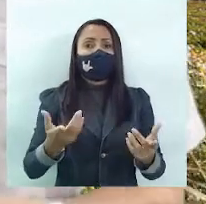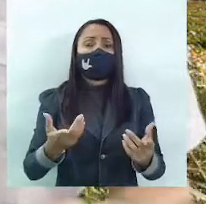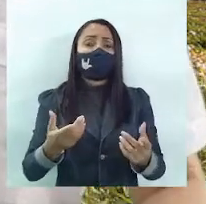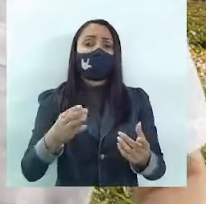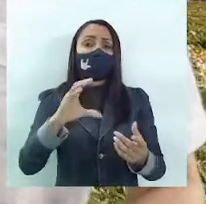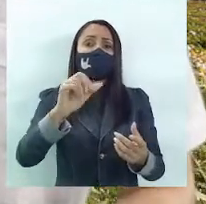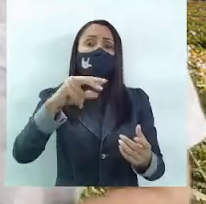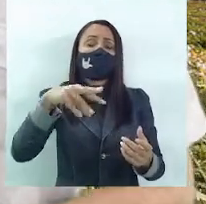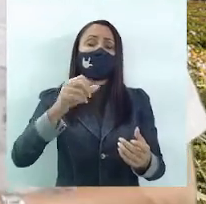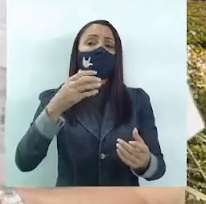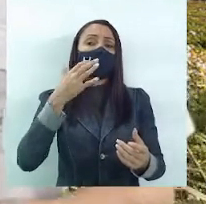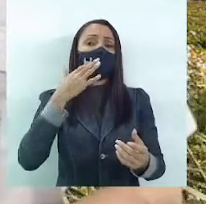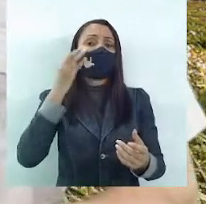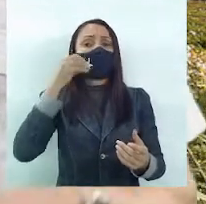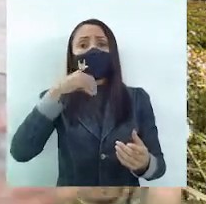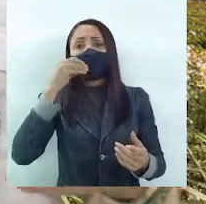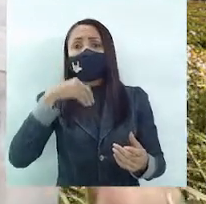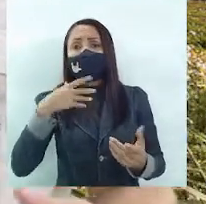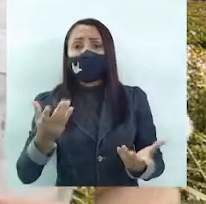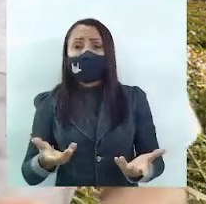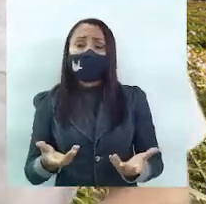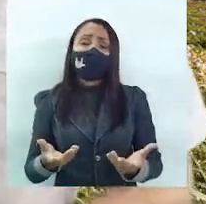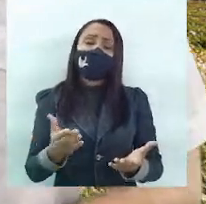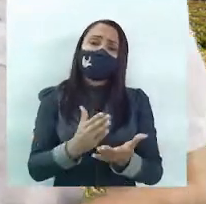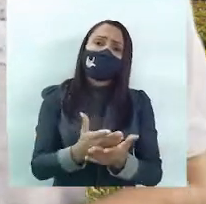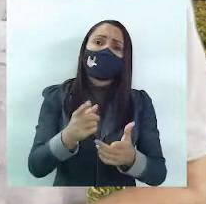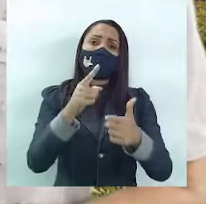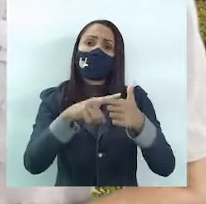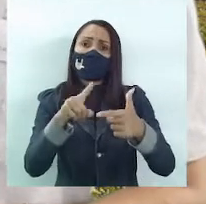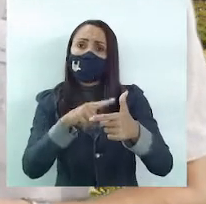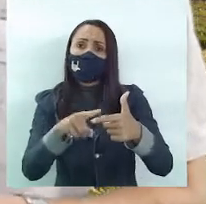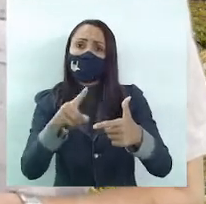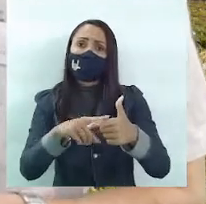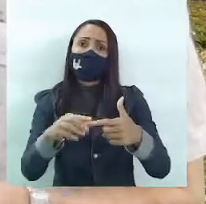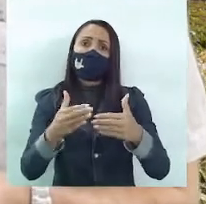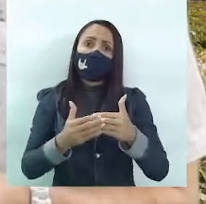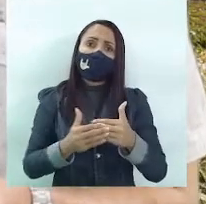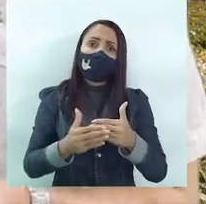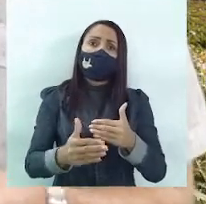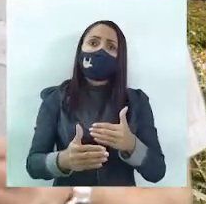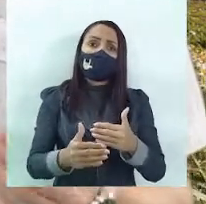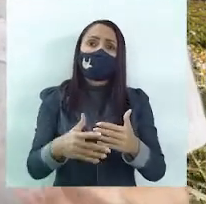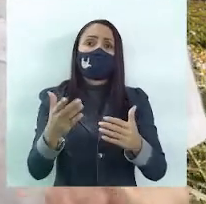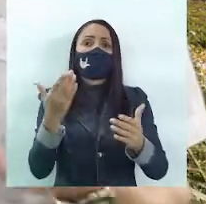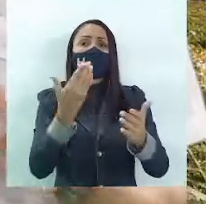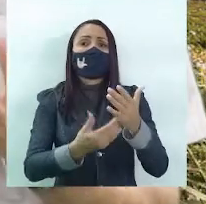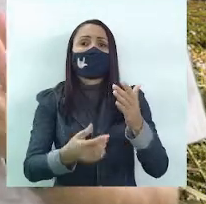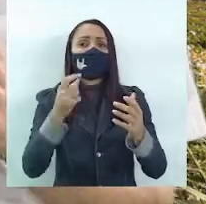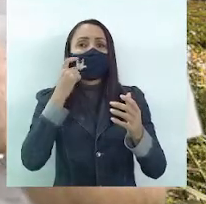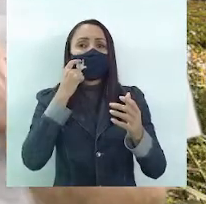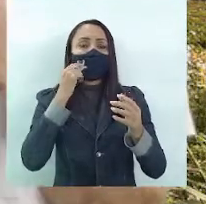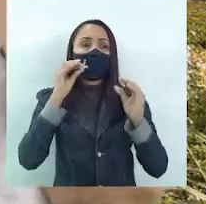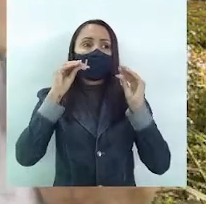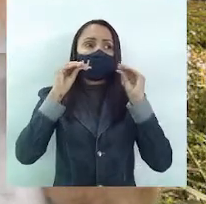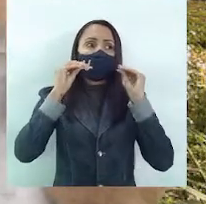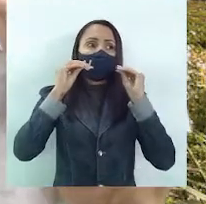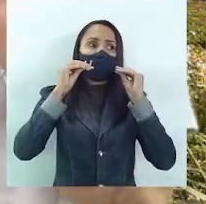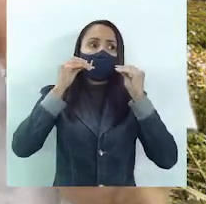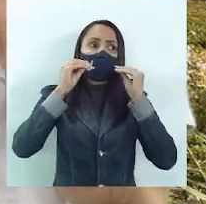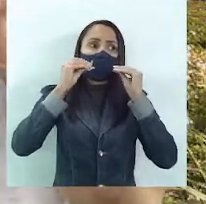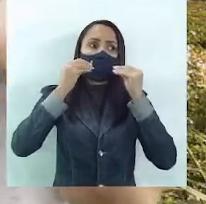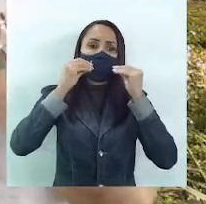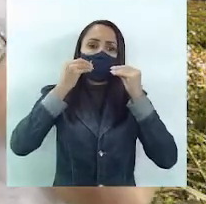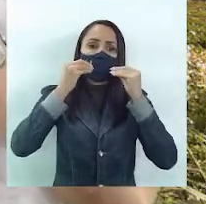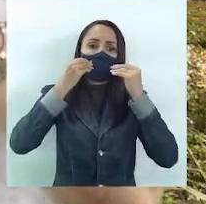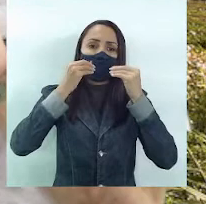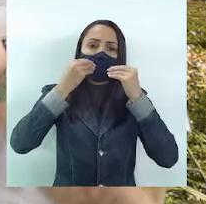vai quebrar, então com isso vai ter todo um problema. Porque a partir do momento que você perde um dente, os outros vão entrouxar, vamos falar assim, os outros